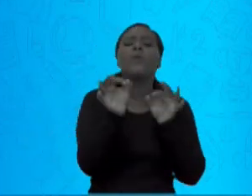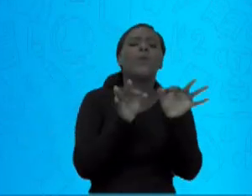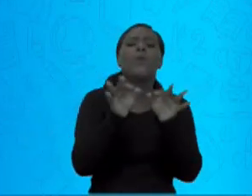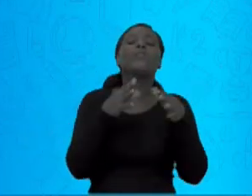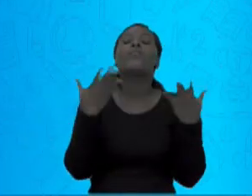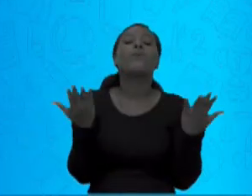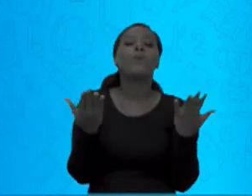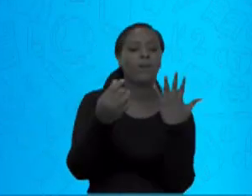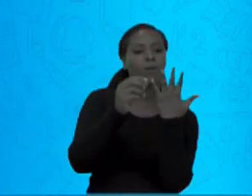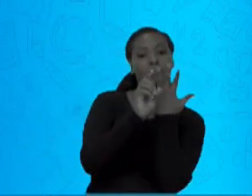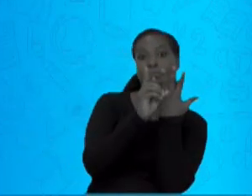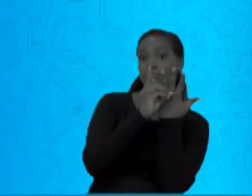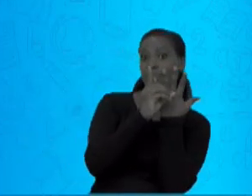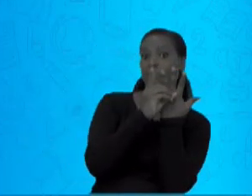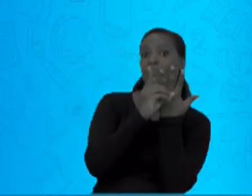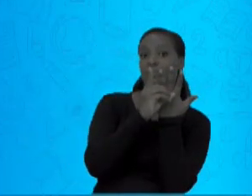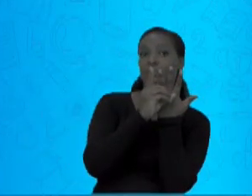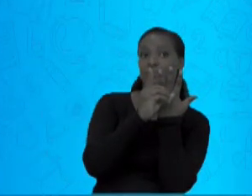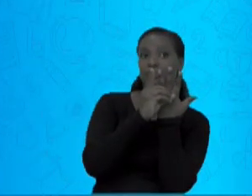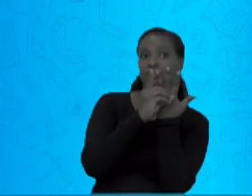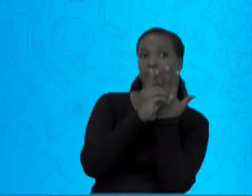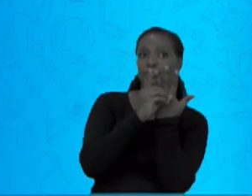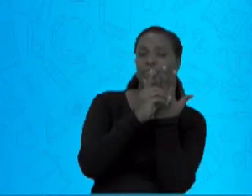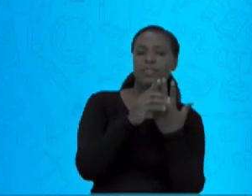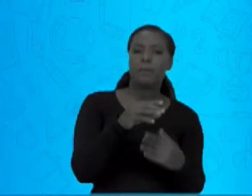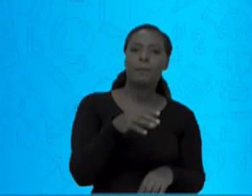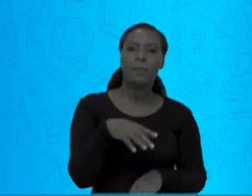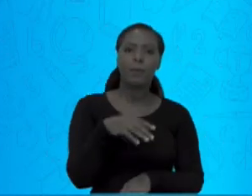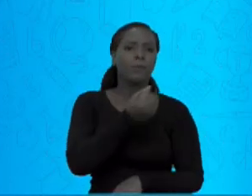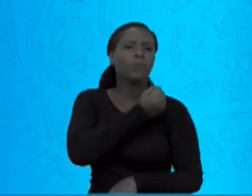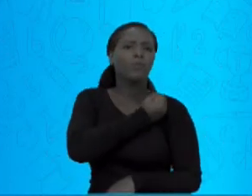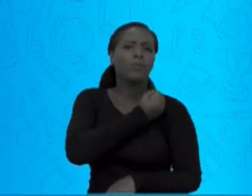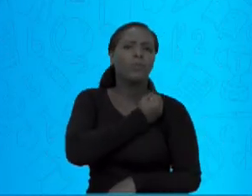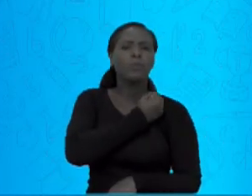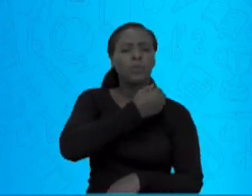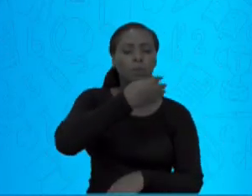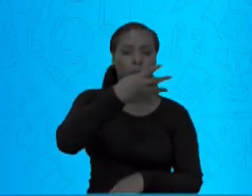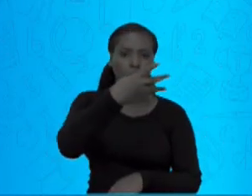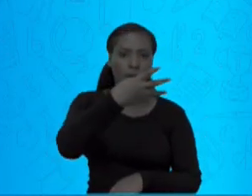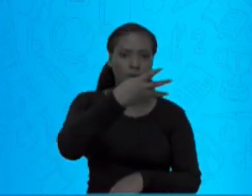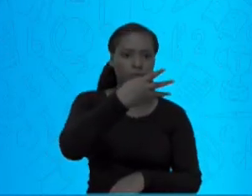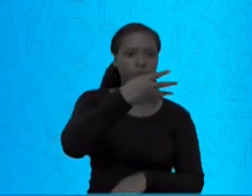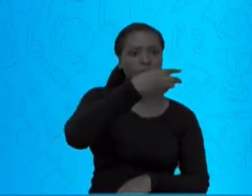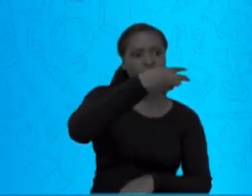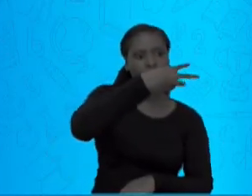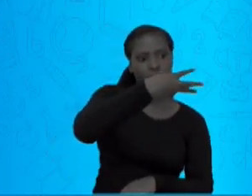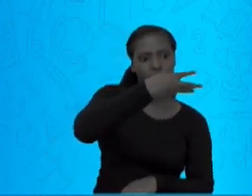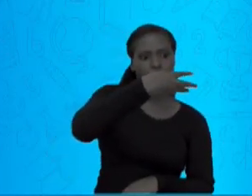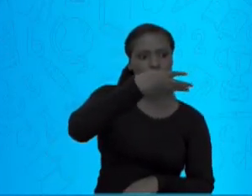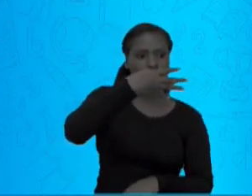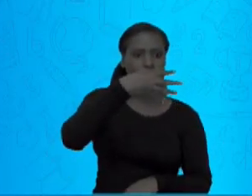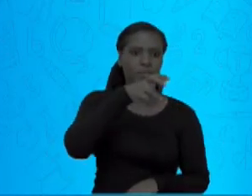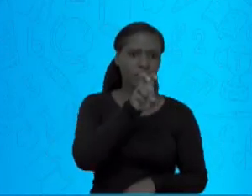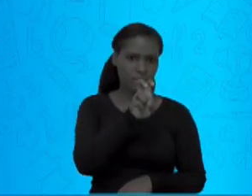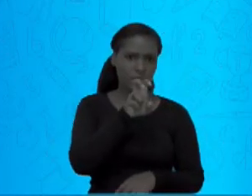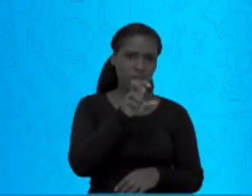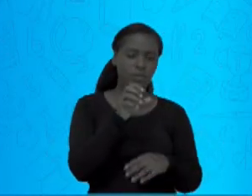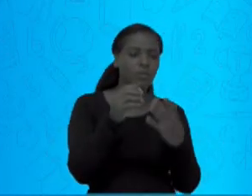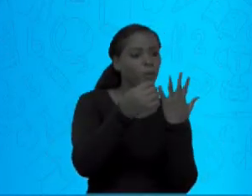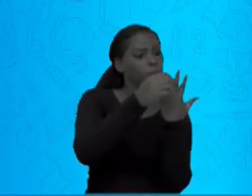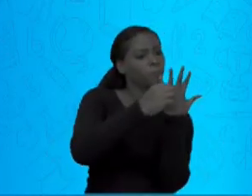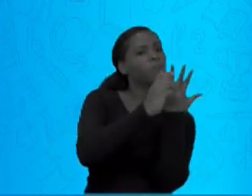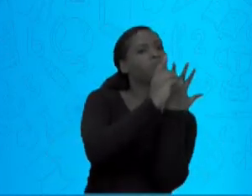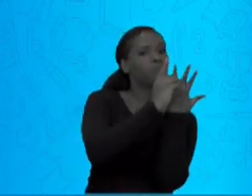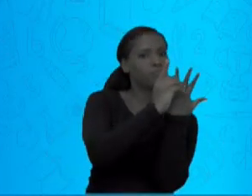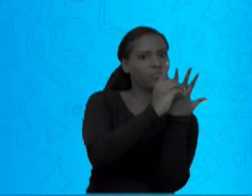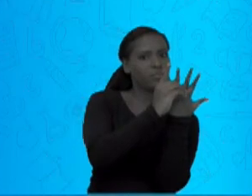O 4 aqui no 345 está na posição das dezenas. E nesse outro número ele está